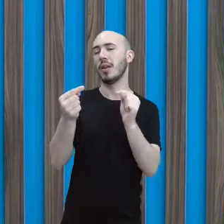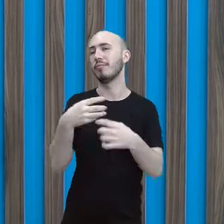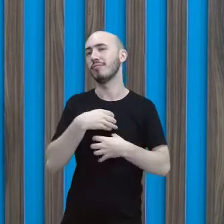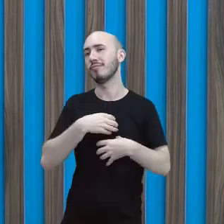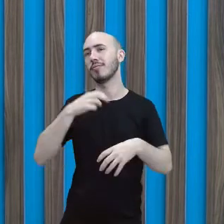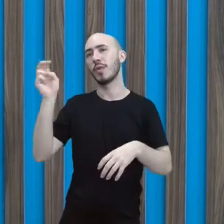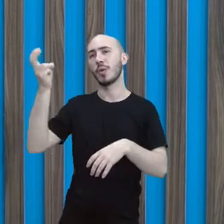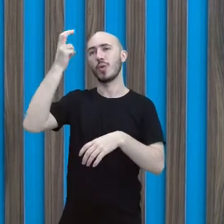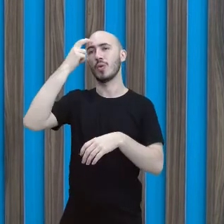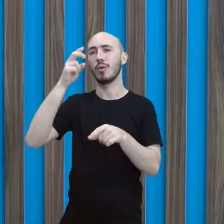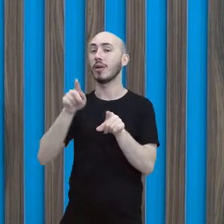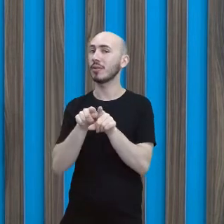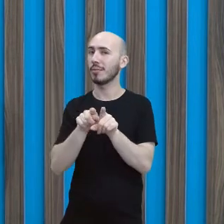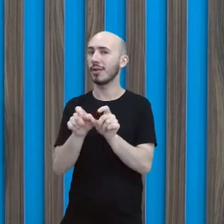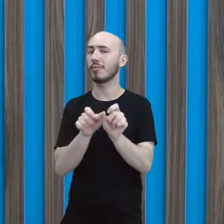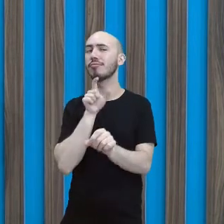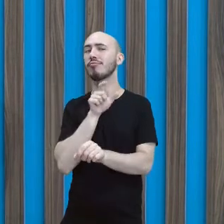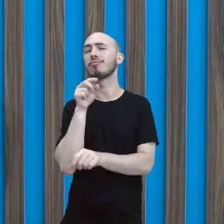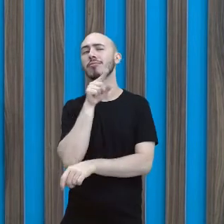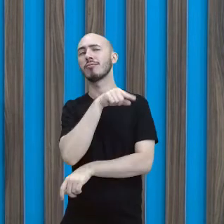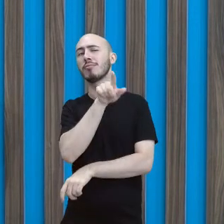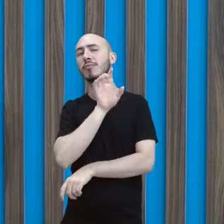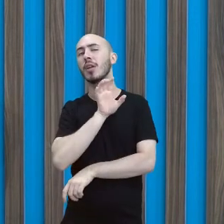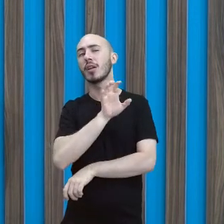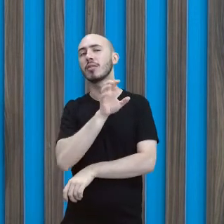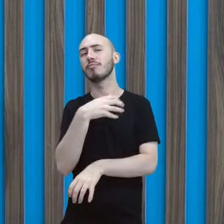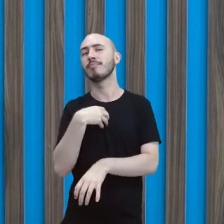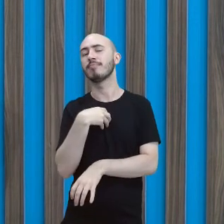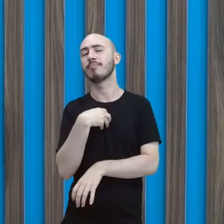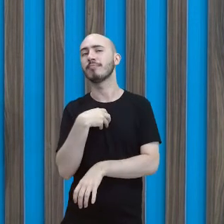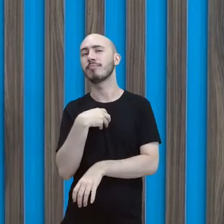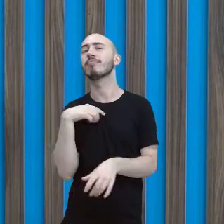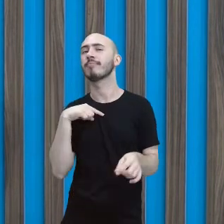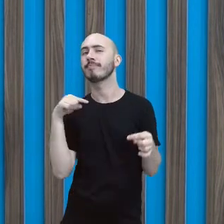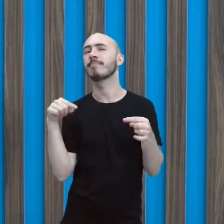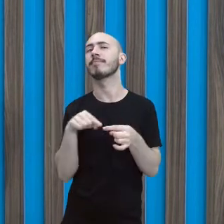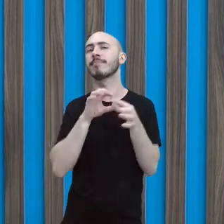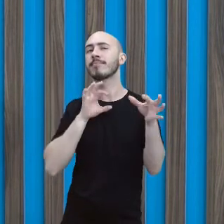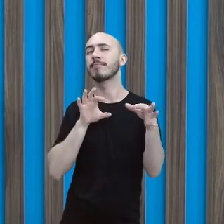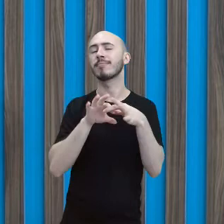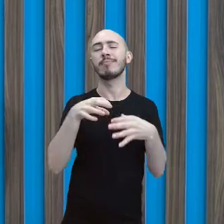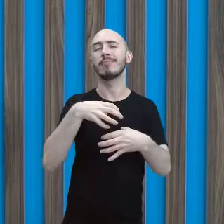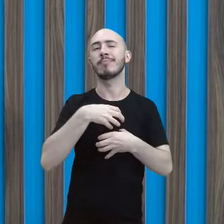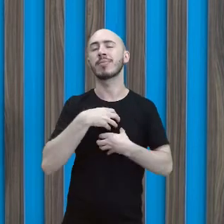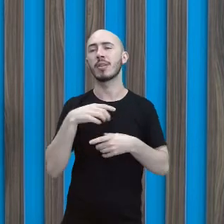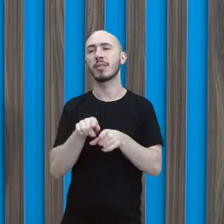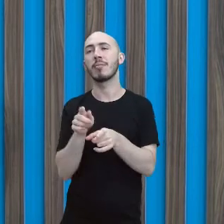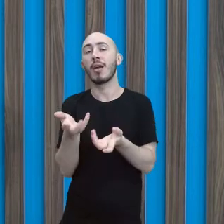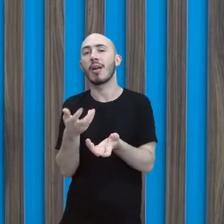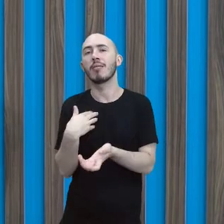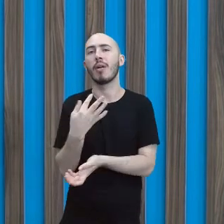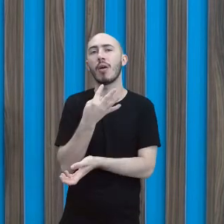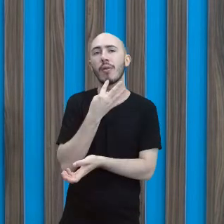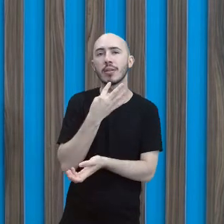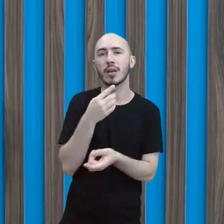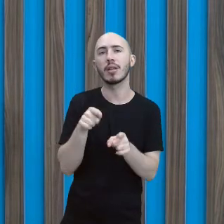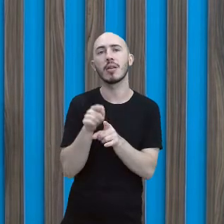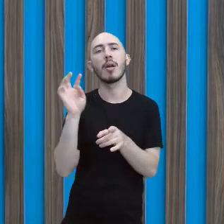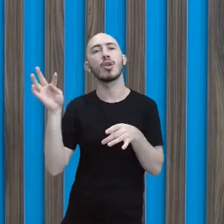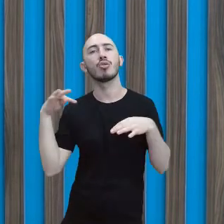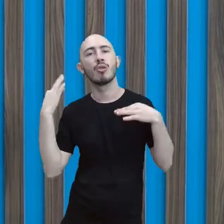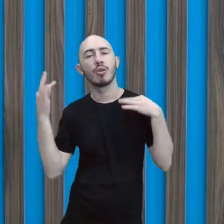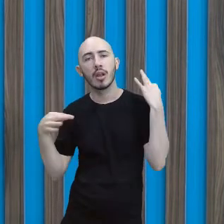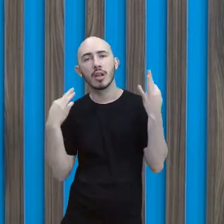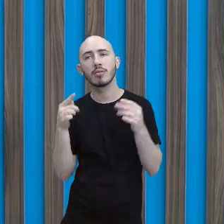aquela região ali tem uma cultura que me atrai bastante. Vou lá conhecer. Toda a questão também de turismo. Uma área